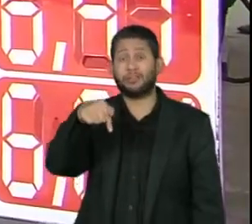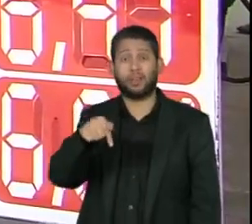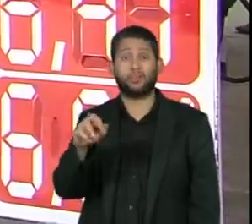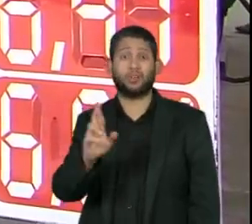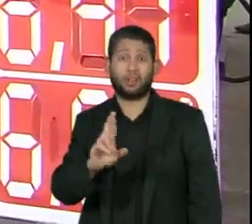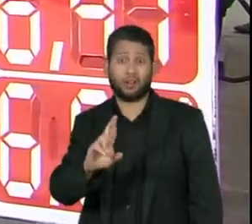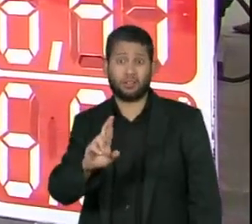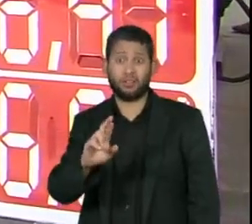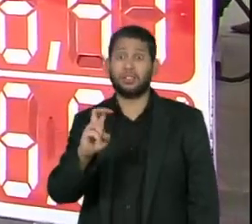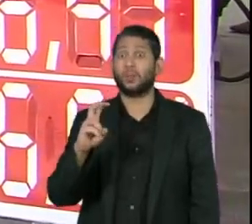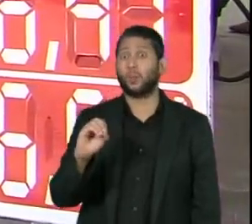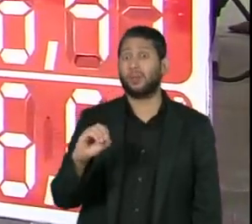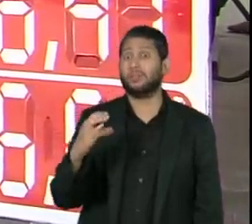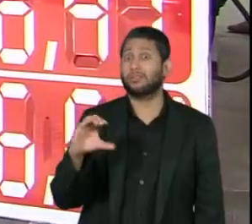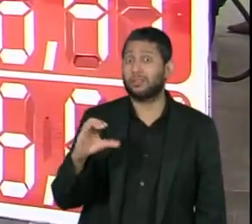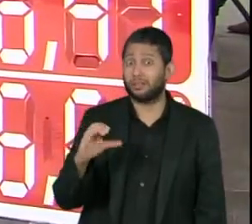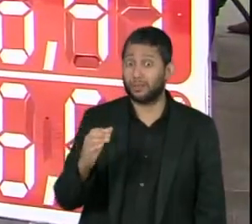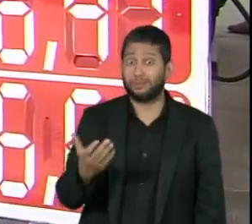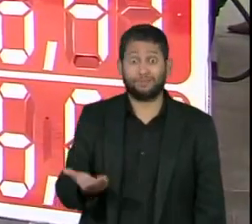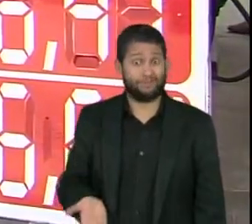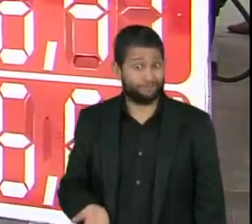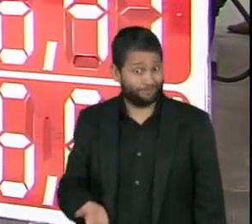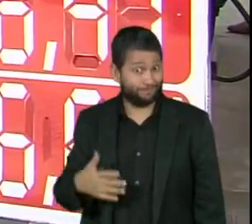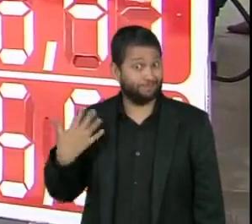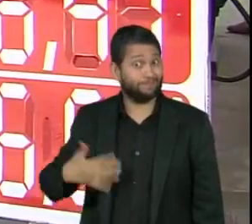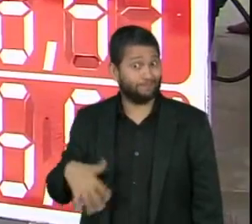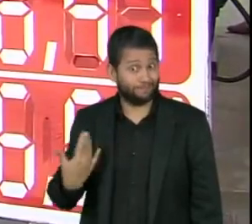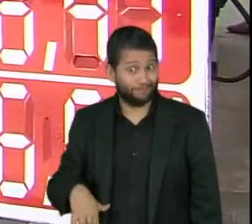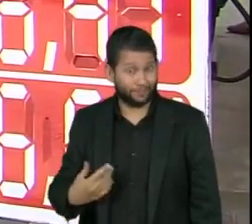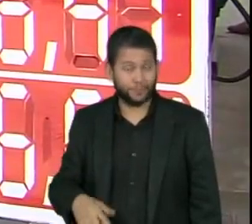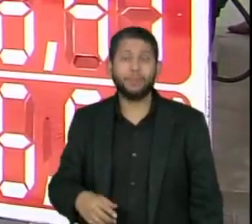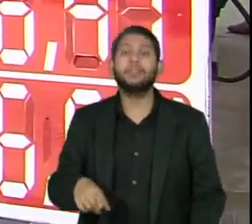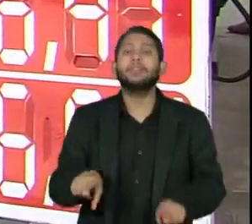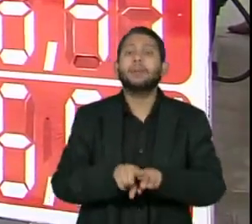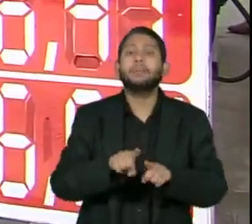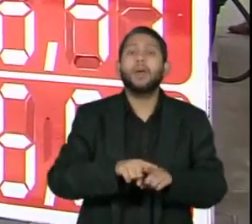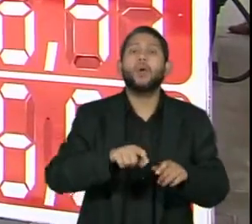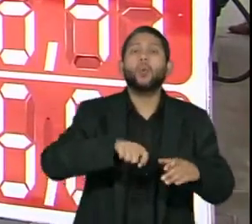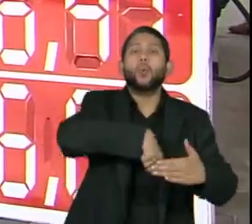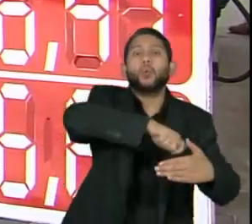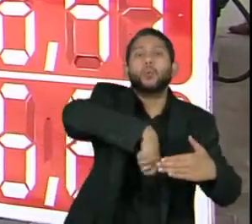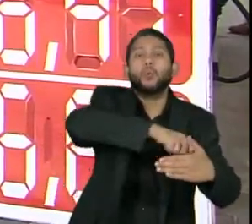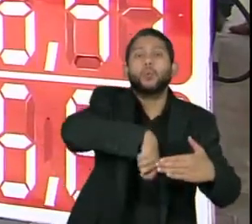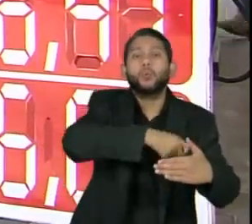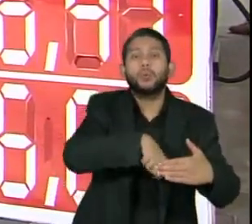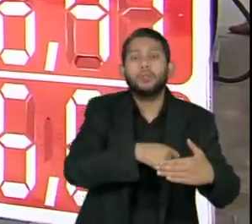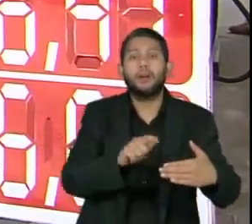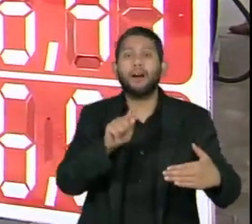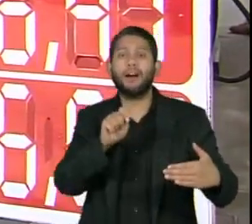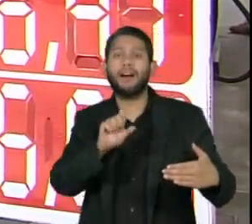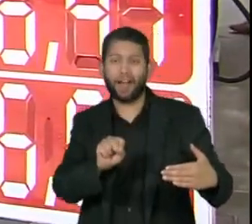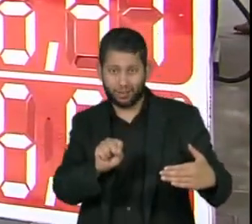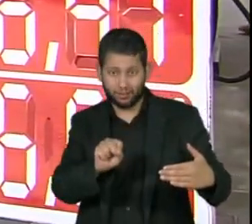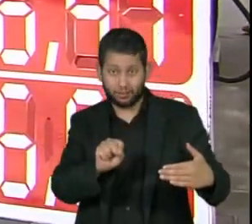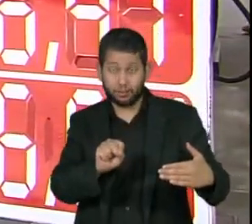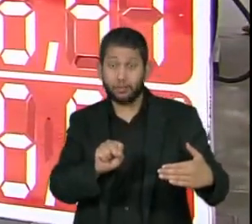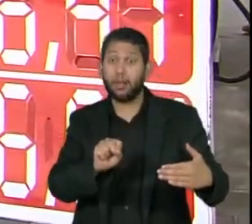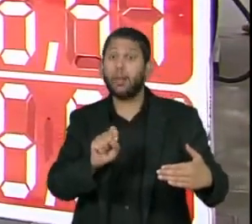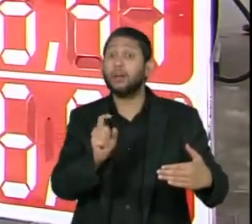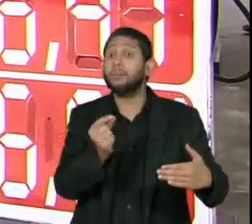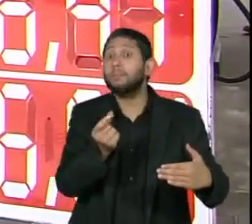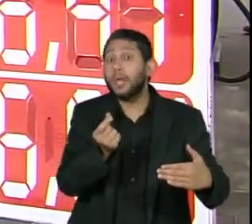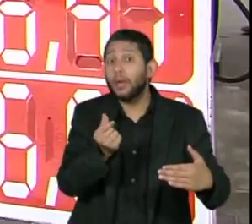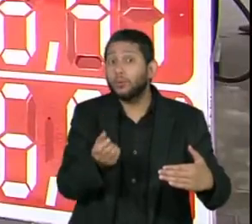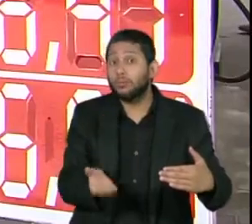R$ 7,50. Em relação ao gás de cozinha nosso de todo dia, o reajuste